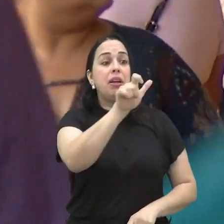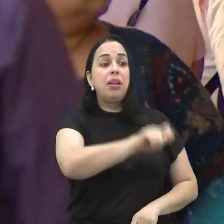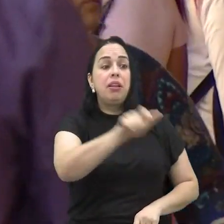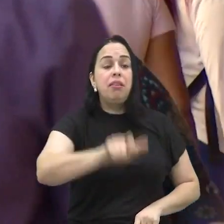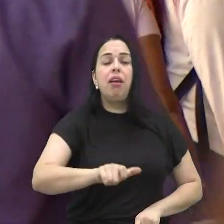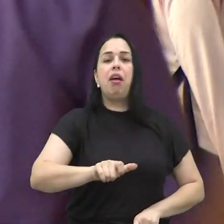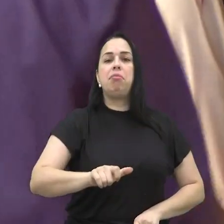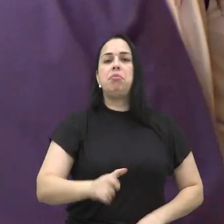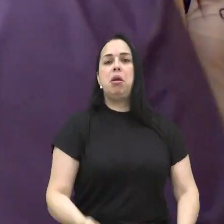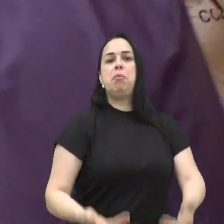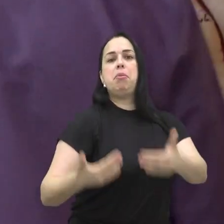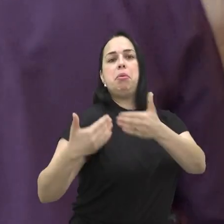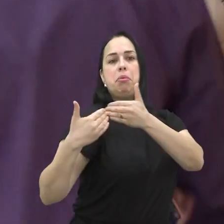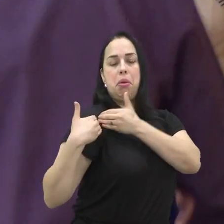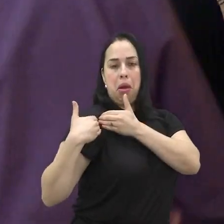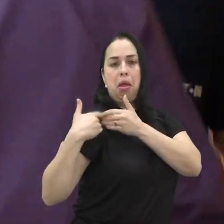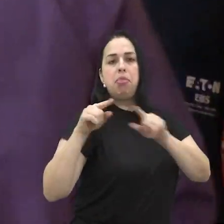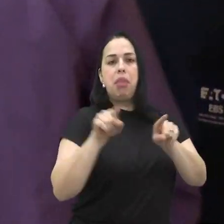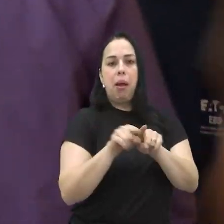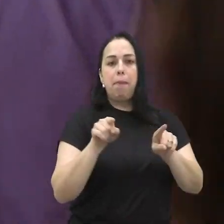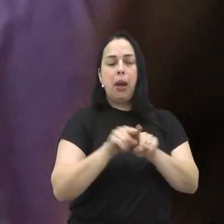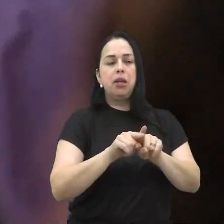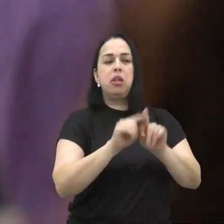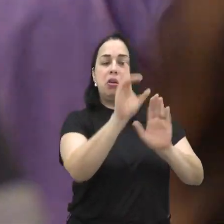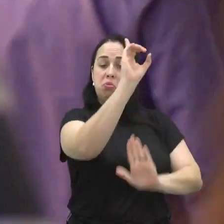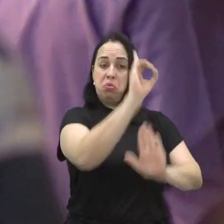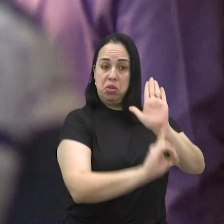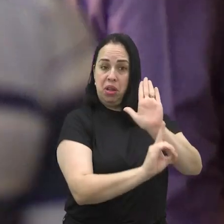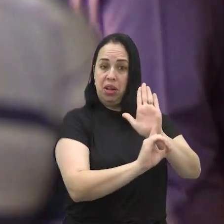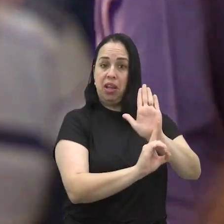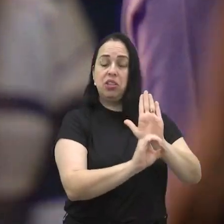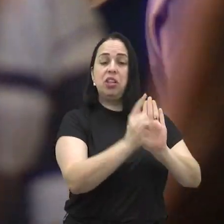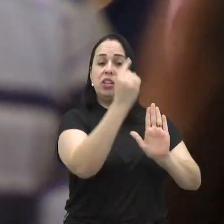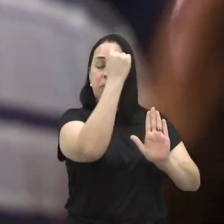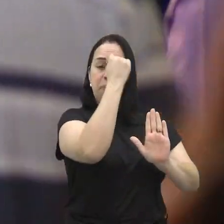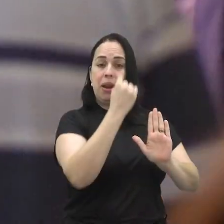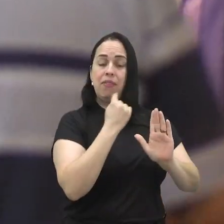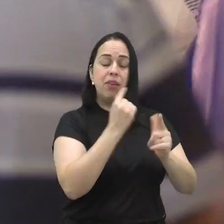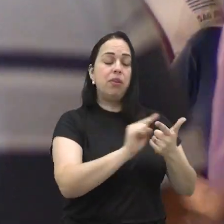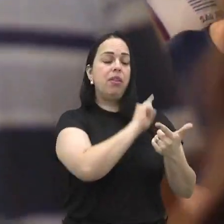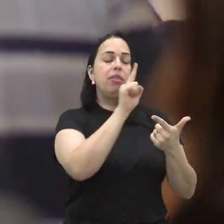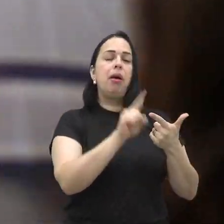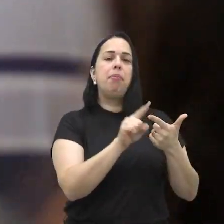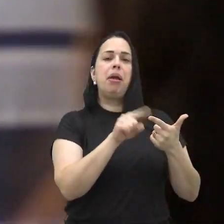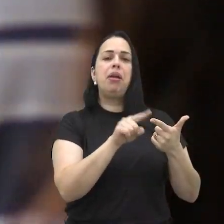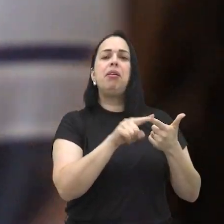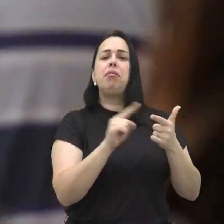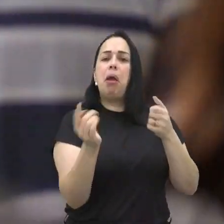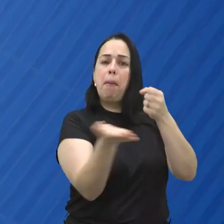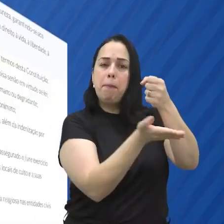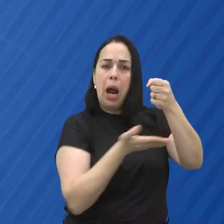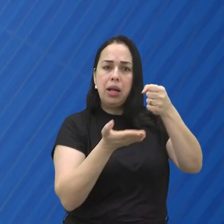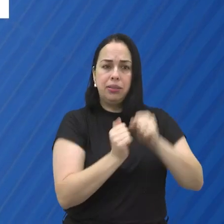como um dos fundamentos da República e eleva os direitos da personalidade e direitos fundamentais. O artigo